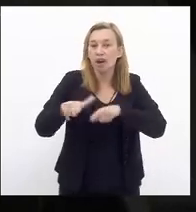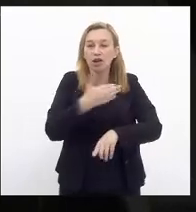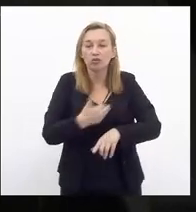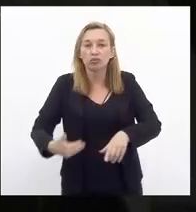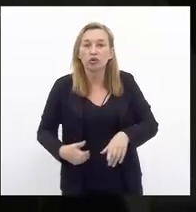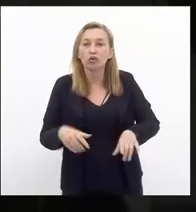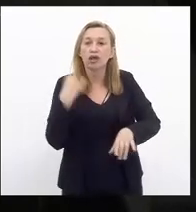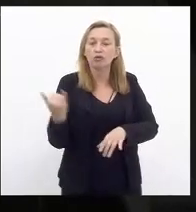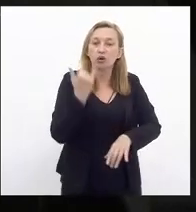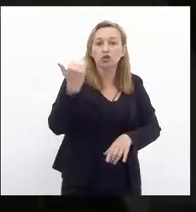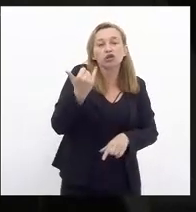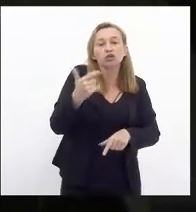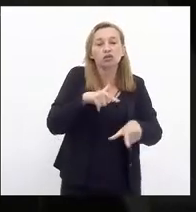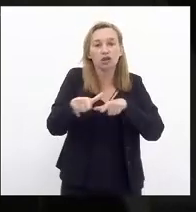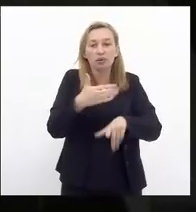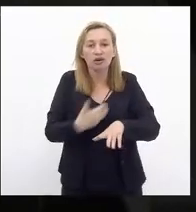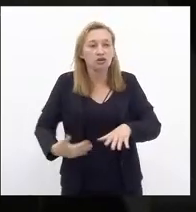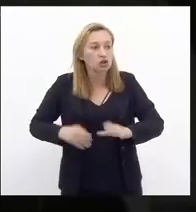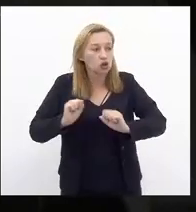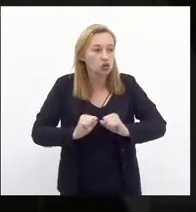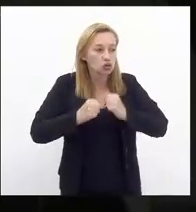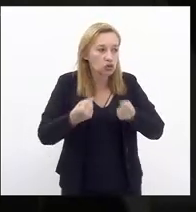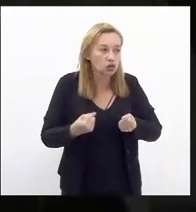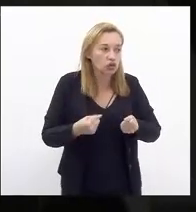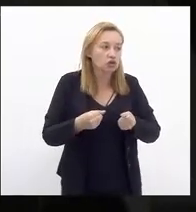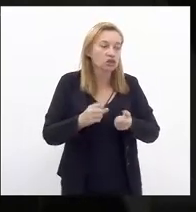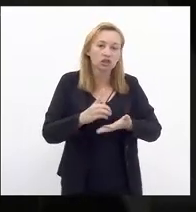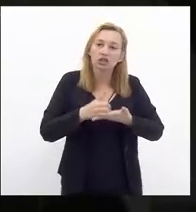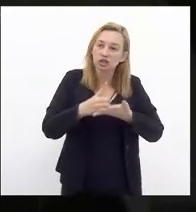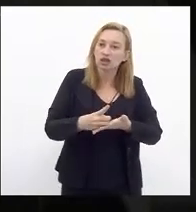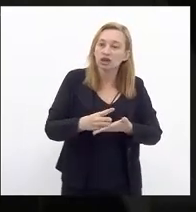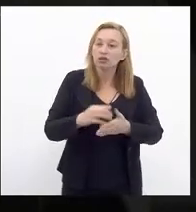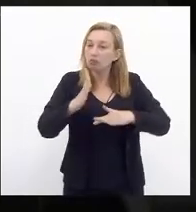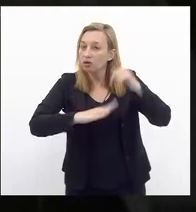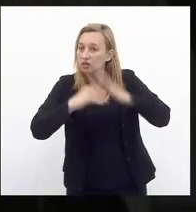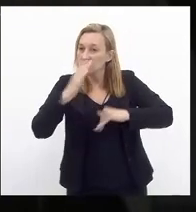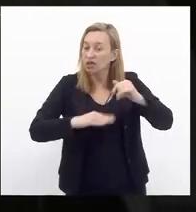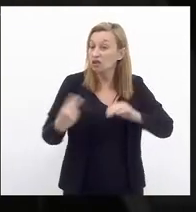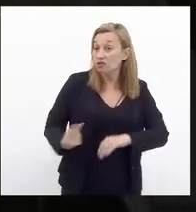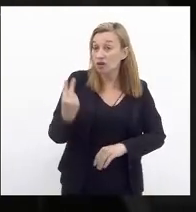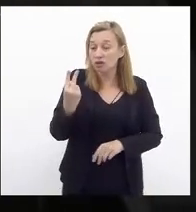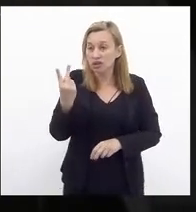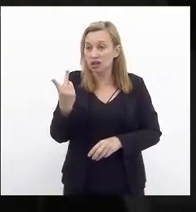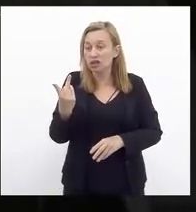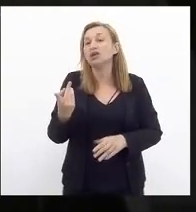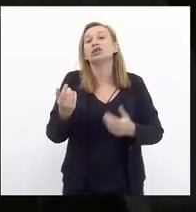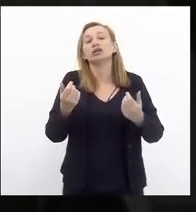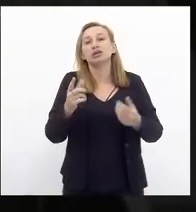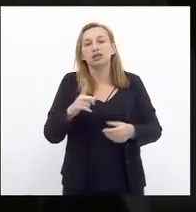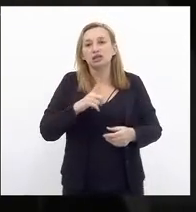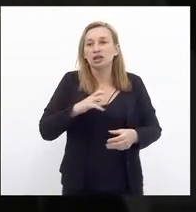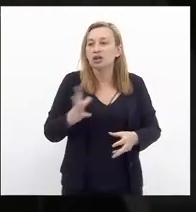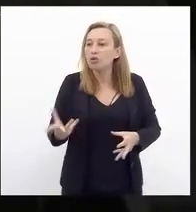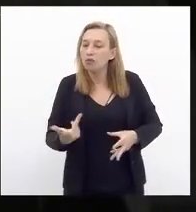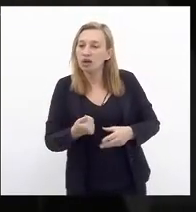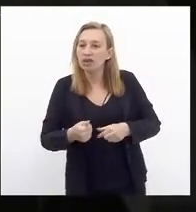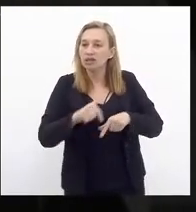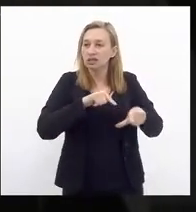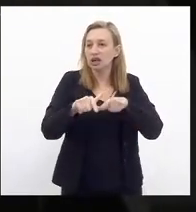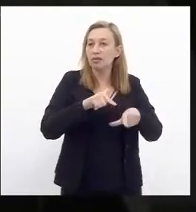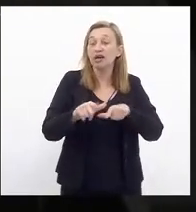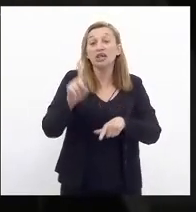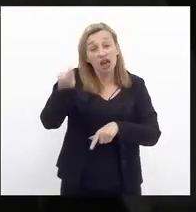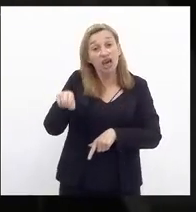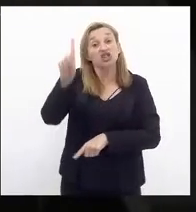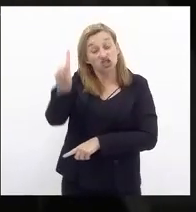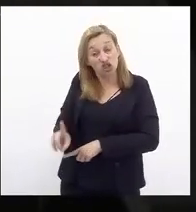EA importância do serviço público fortalecido significado profissionalizado valorizado para prestar o serviço da população que